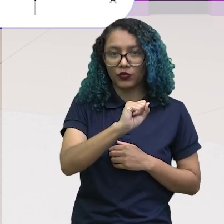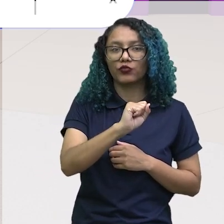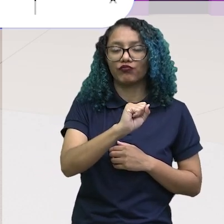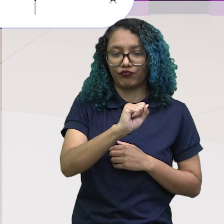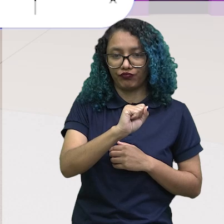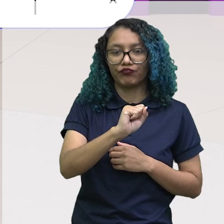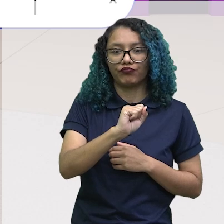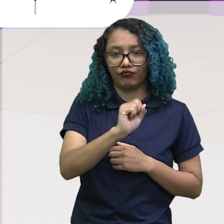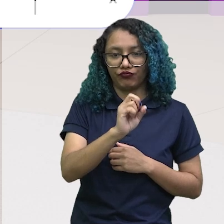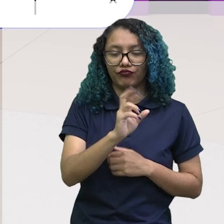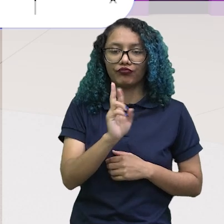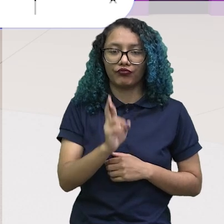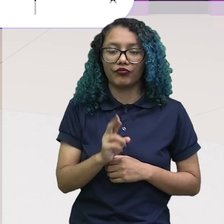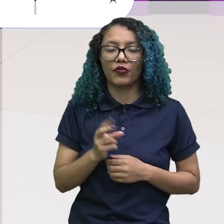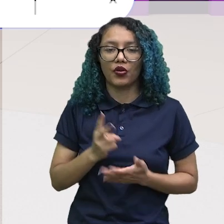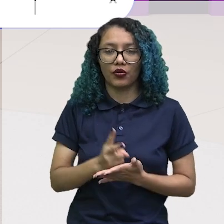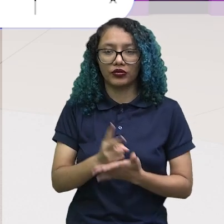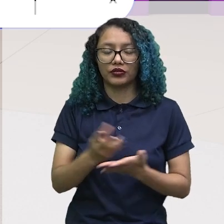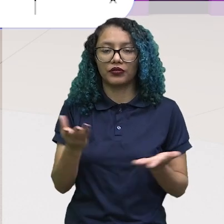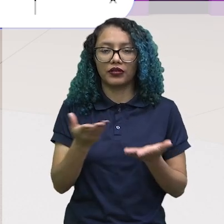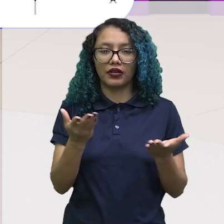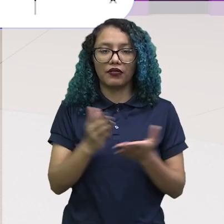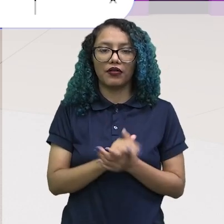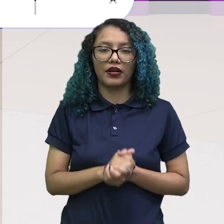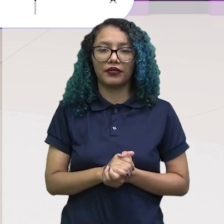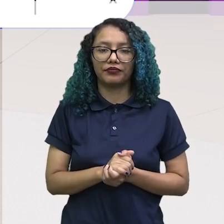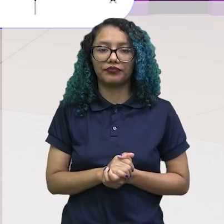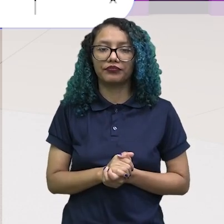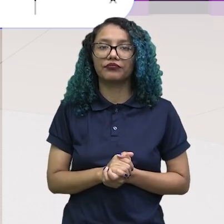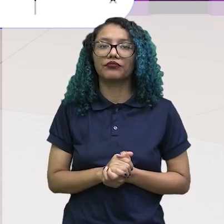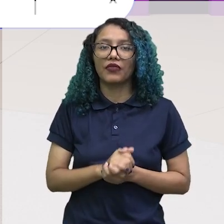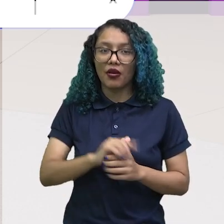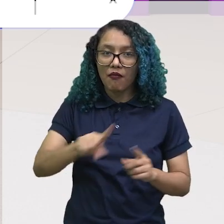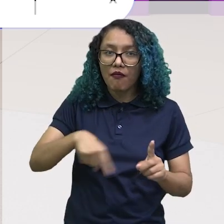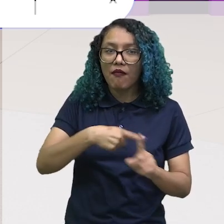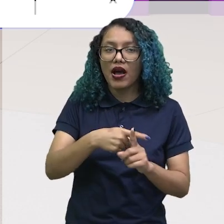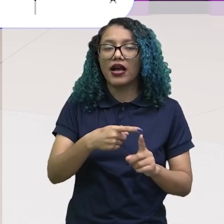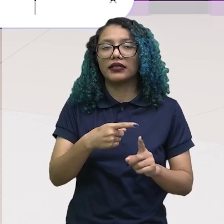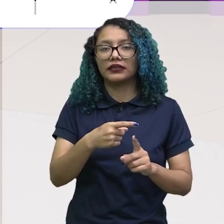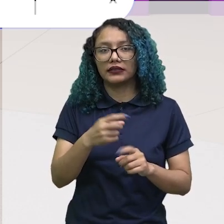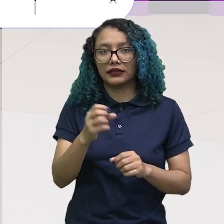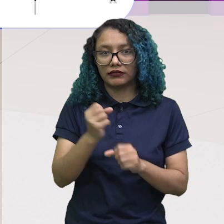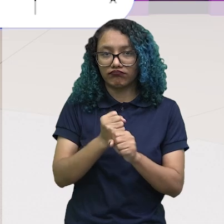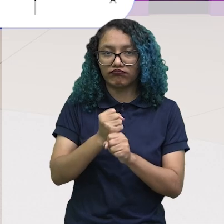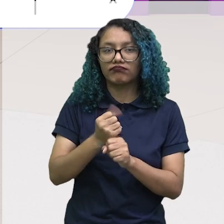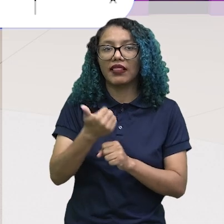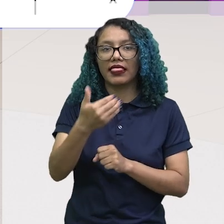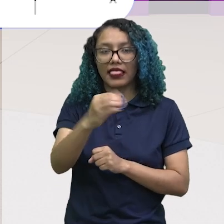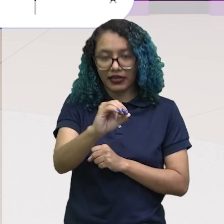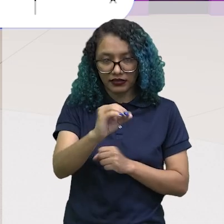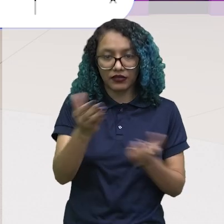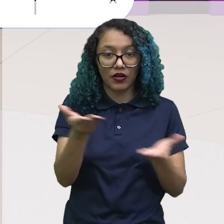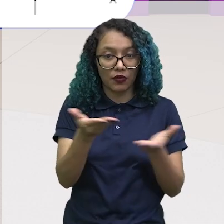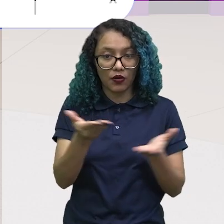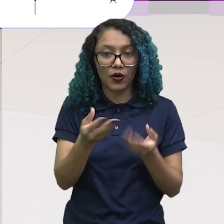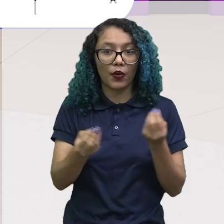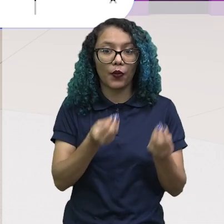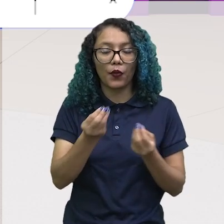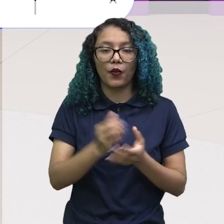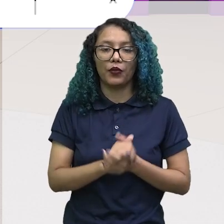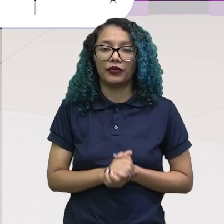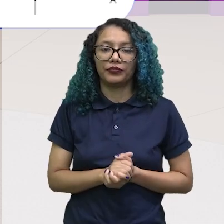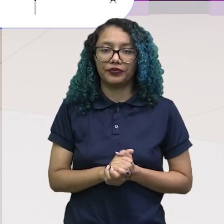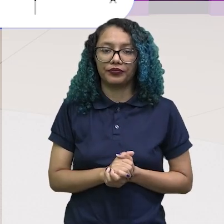R$9.083,48. Beleza, vamos avançar agora mais 5 anos, ou seja, em 10 anos, em juros